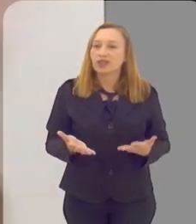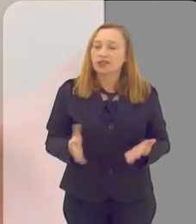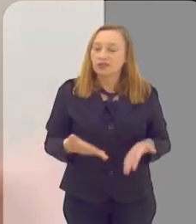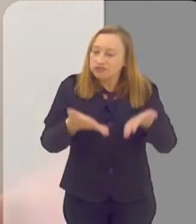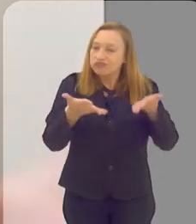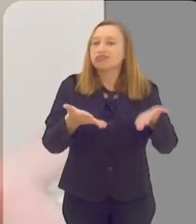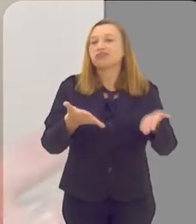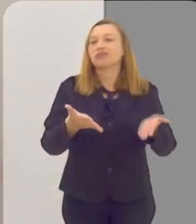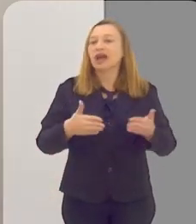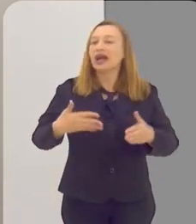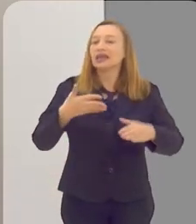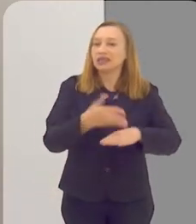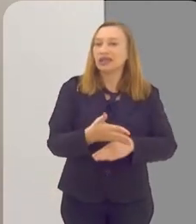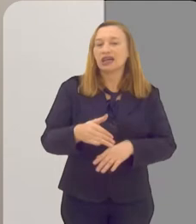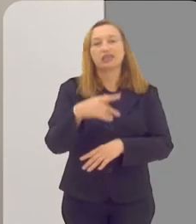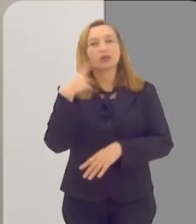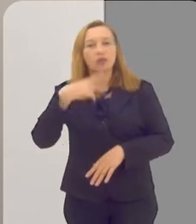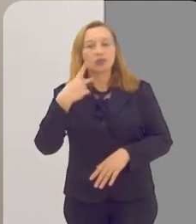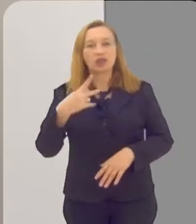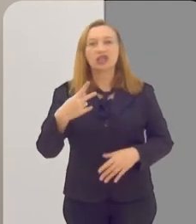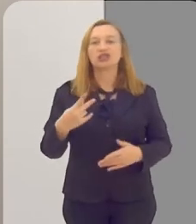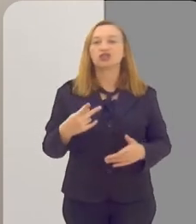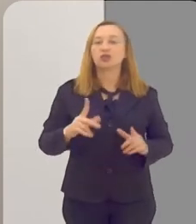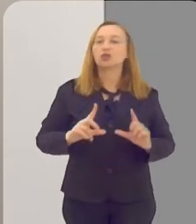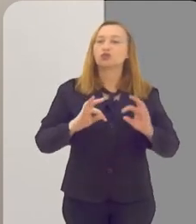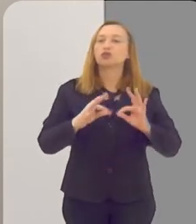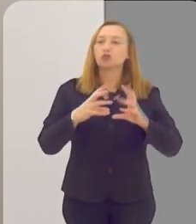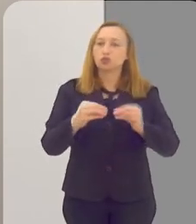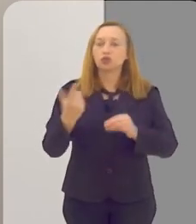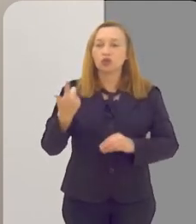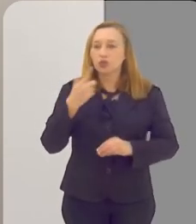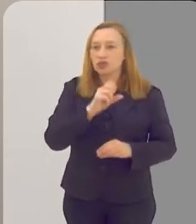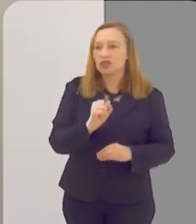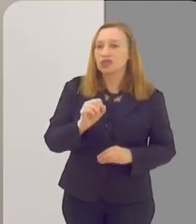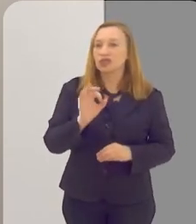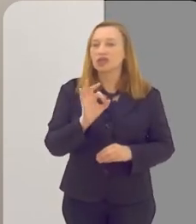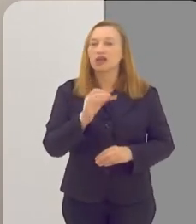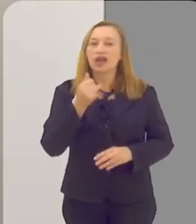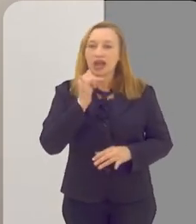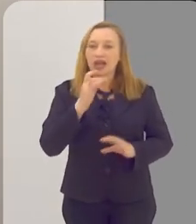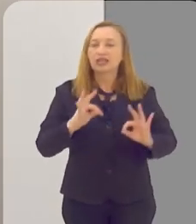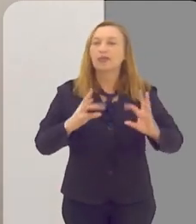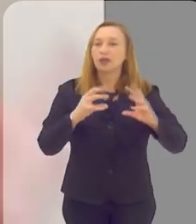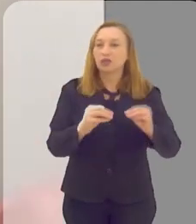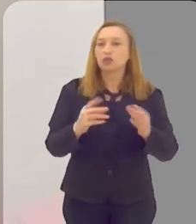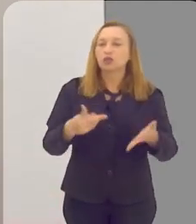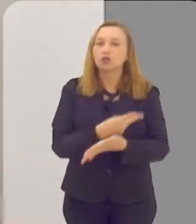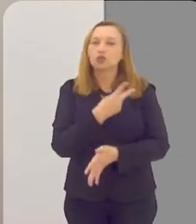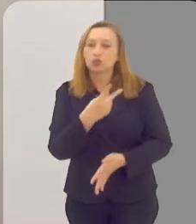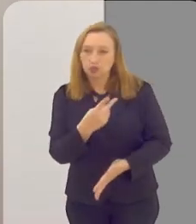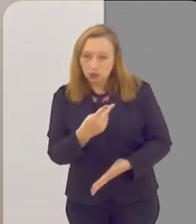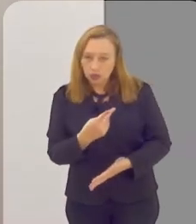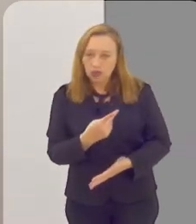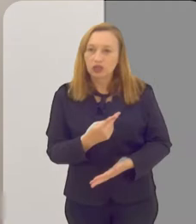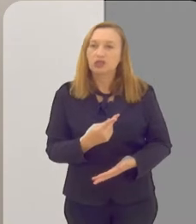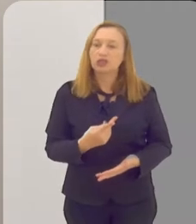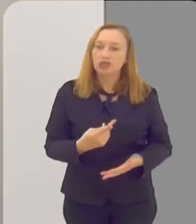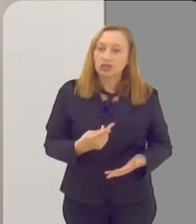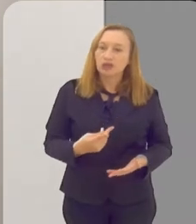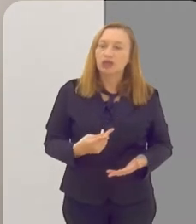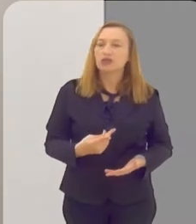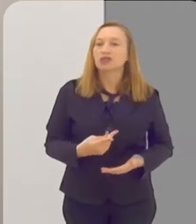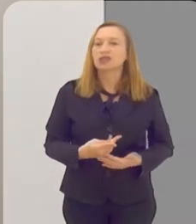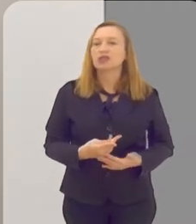se estimularam a entrar na política de cabeça, que elas consigam relatar para todo mundo tudo que aconteceu, todas